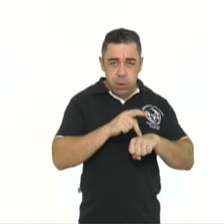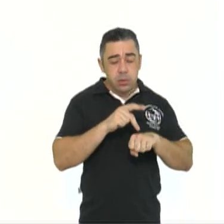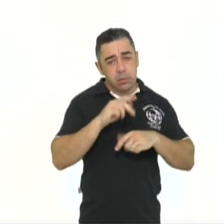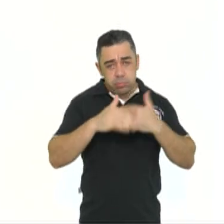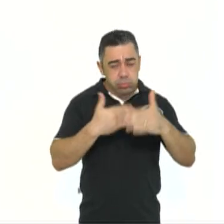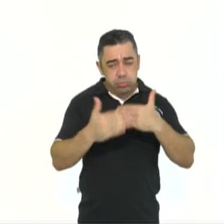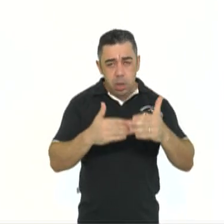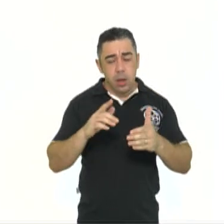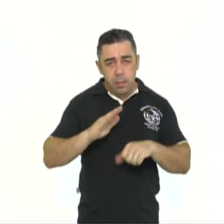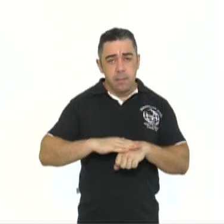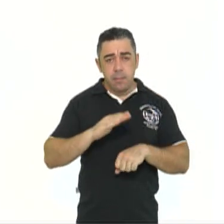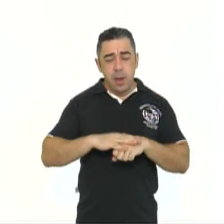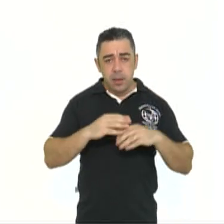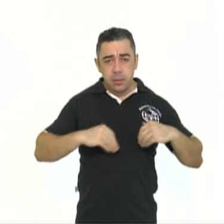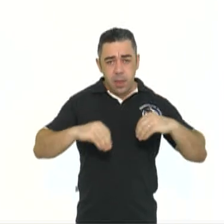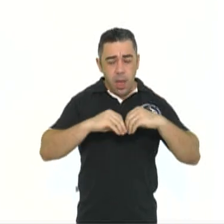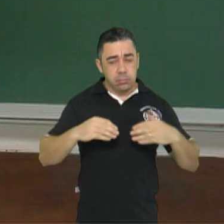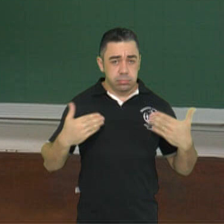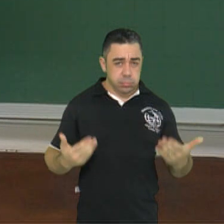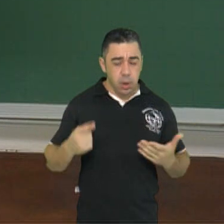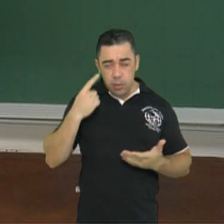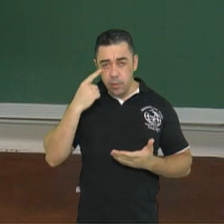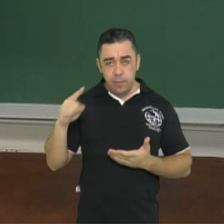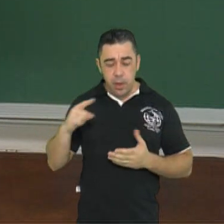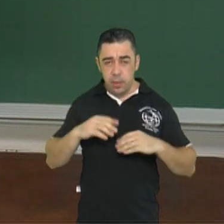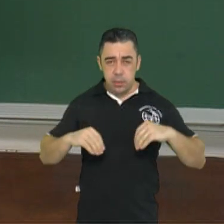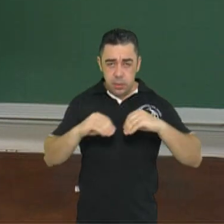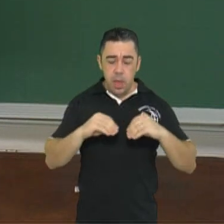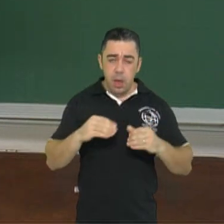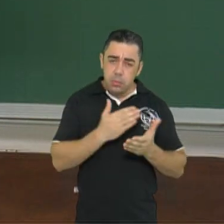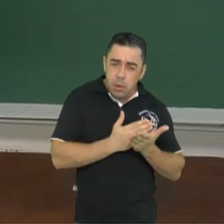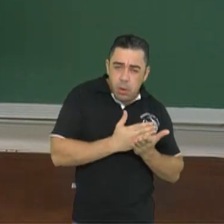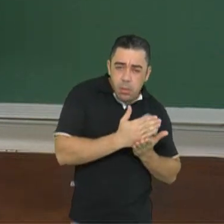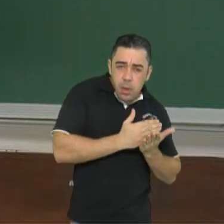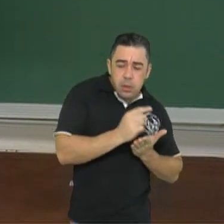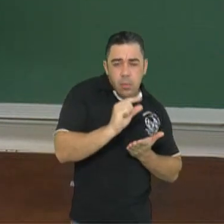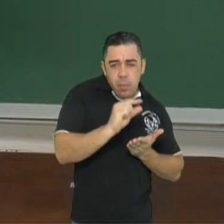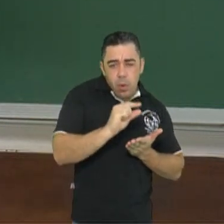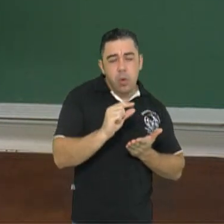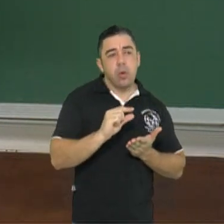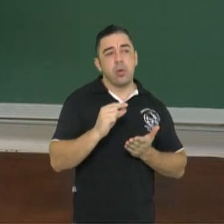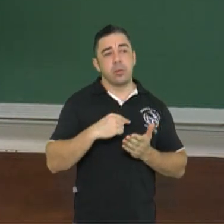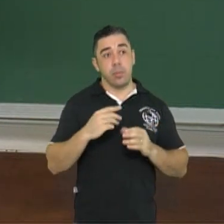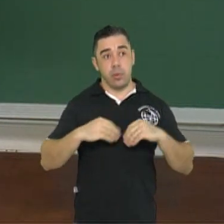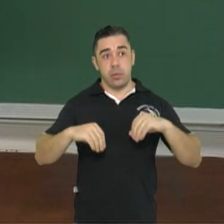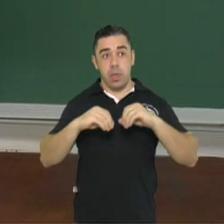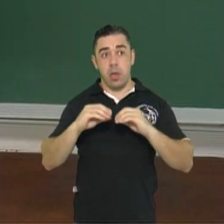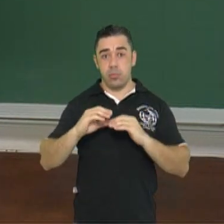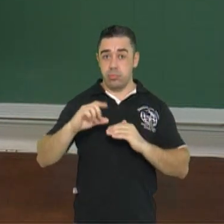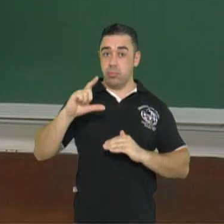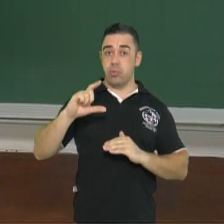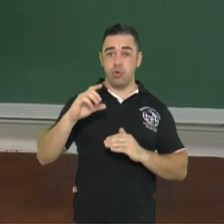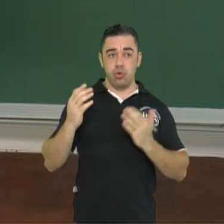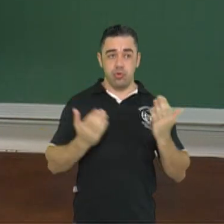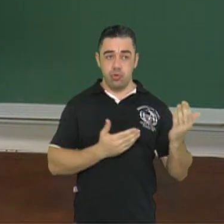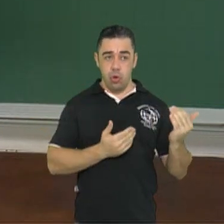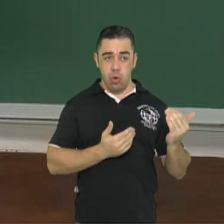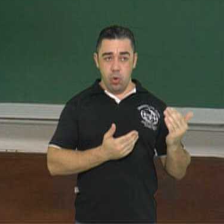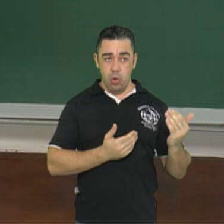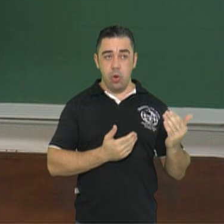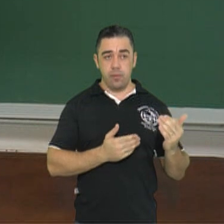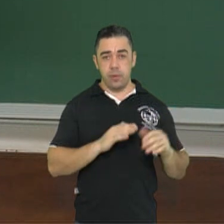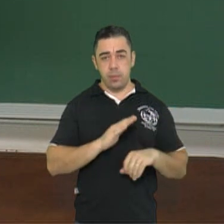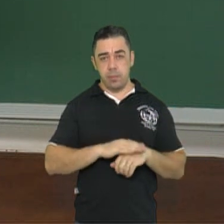uma camada maior de solo, tá? Então aqui a gente está vendo um solo primitivo, bem pouquinho formado, um solo jovem, um pouco maior, né,